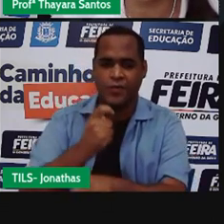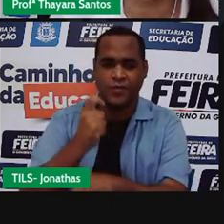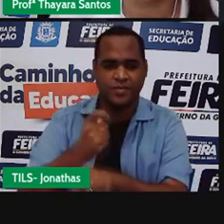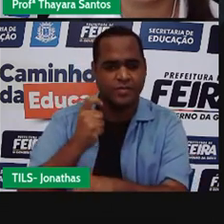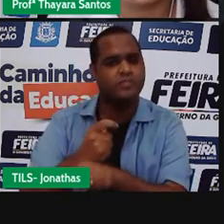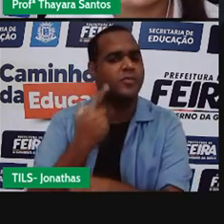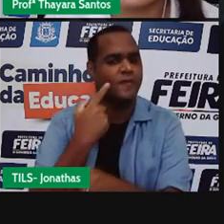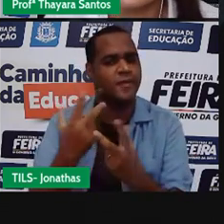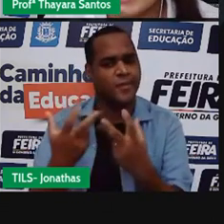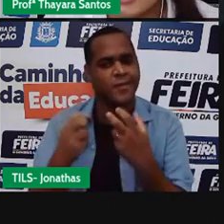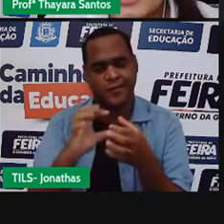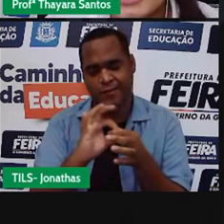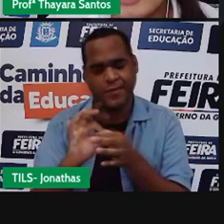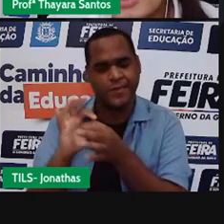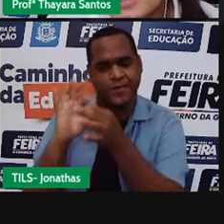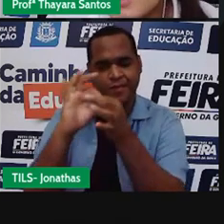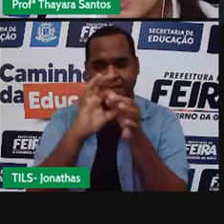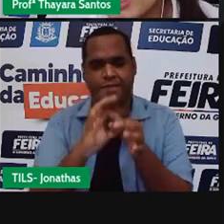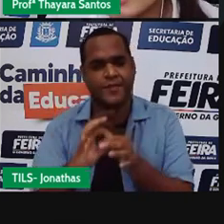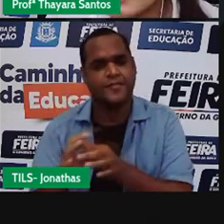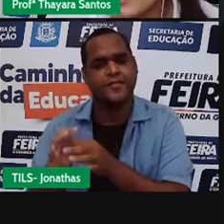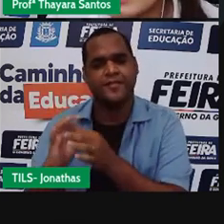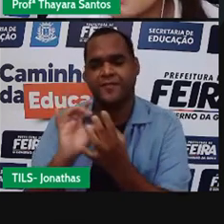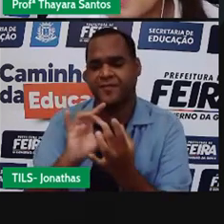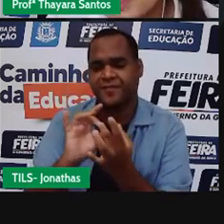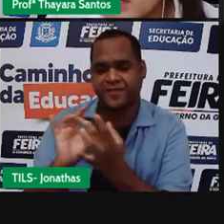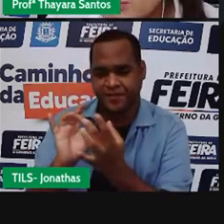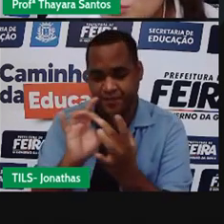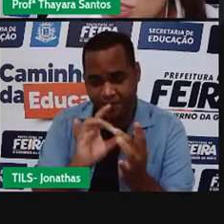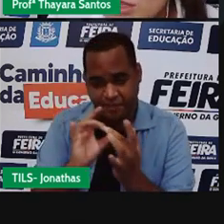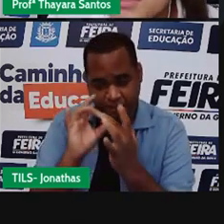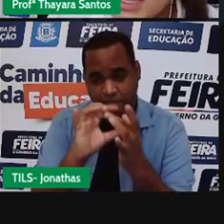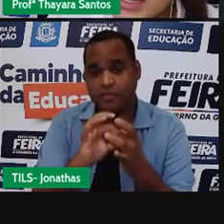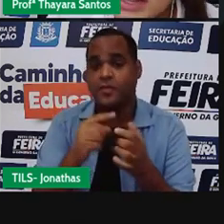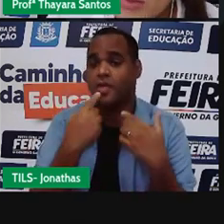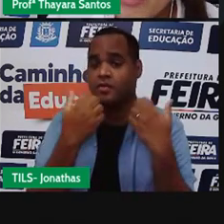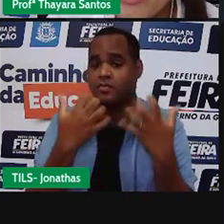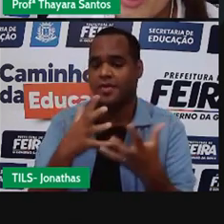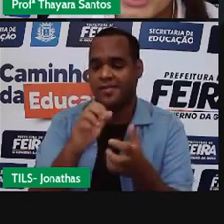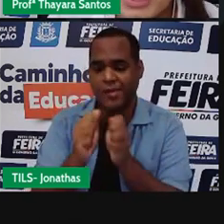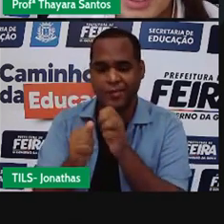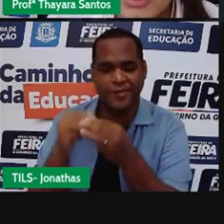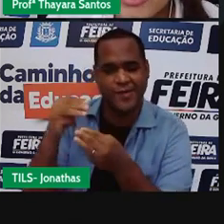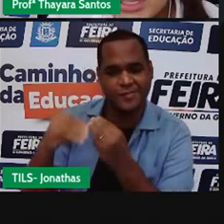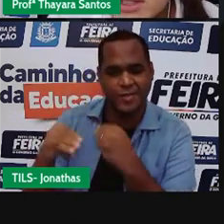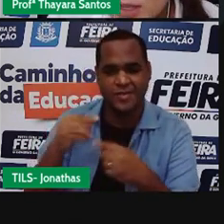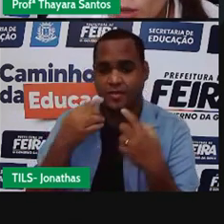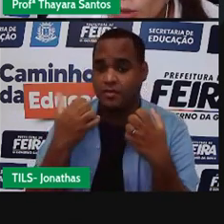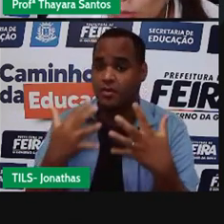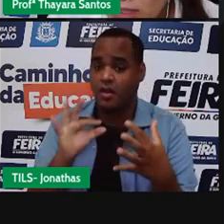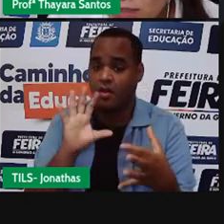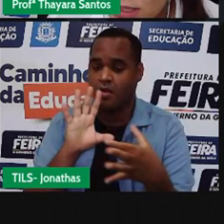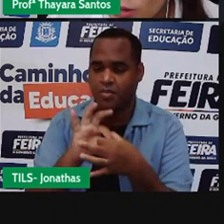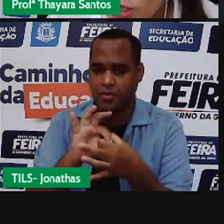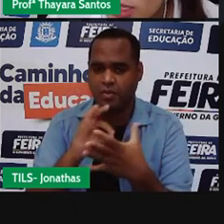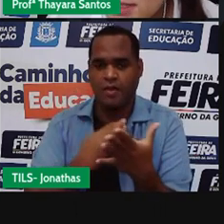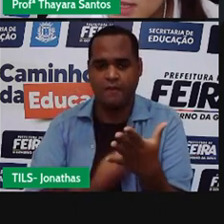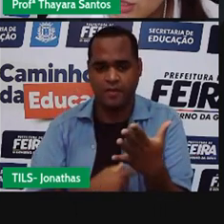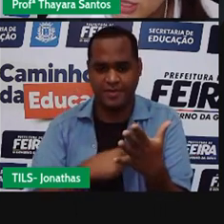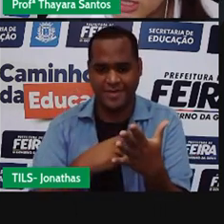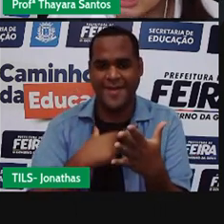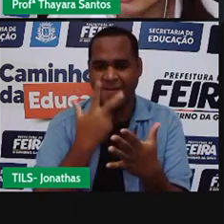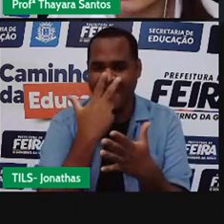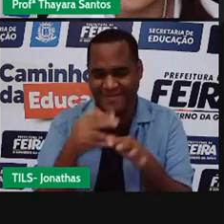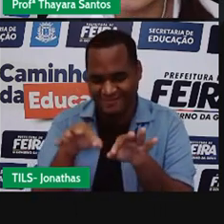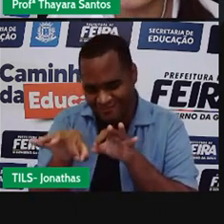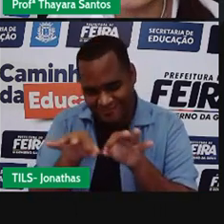sólido, os átomos que formam essas moléculas ficam assim bem juntinhos e ela tem uma forma que é fixa. Olha como ela está aqui